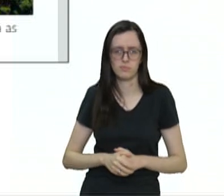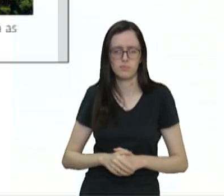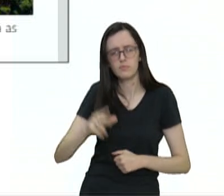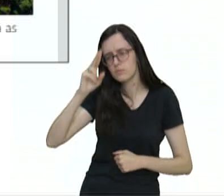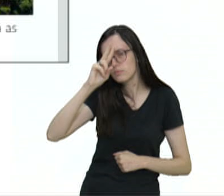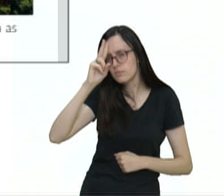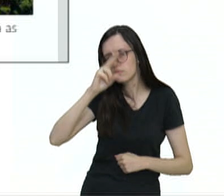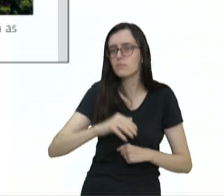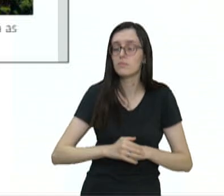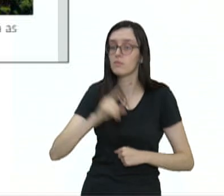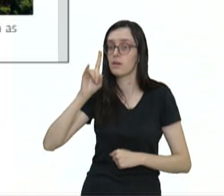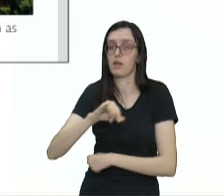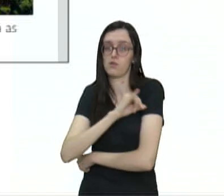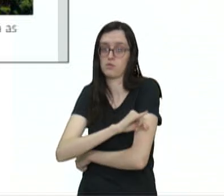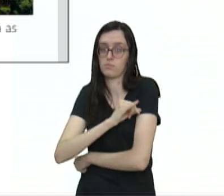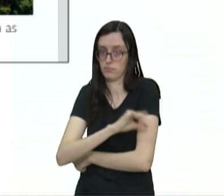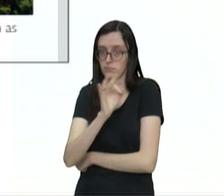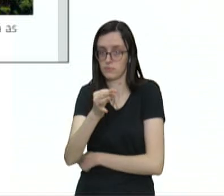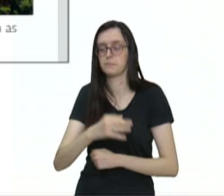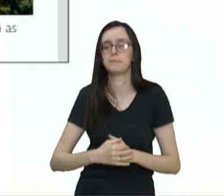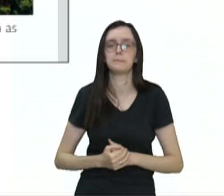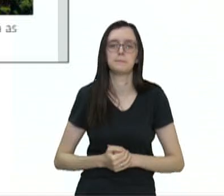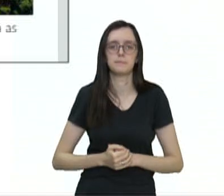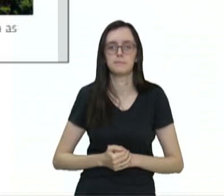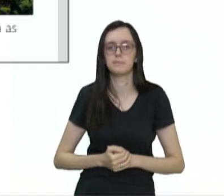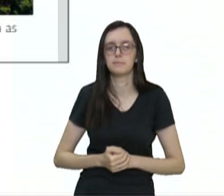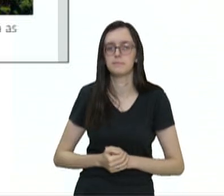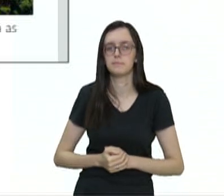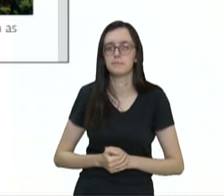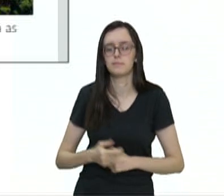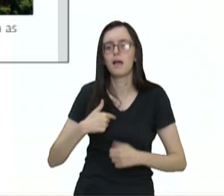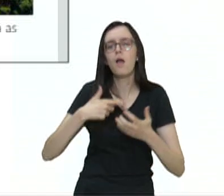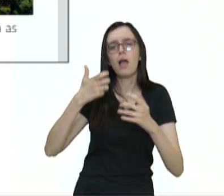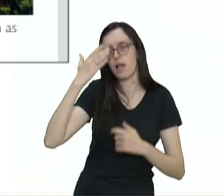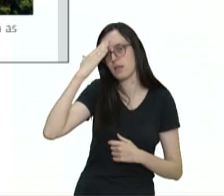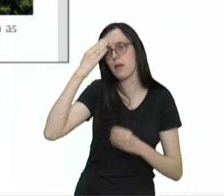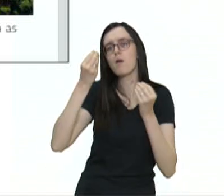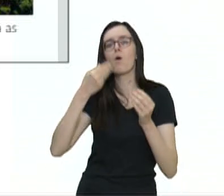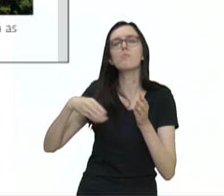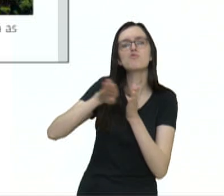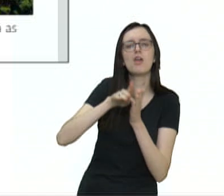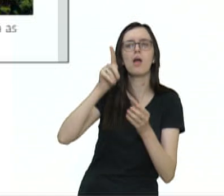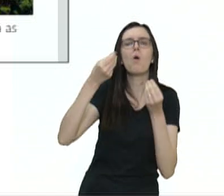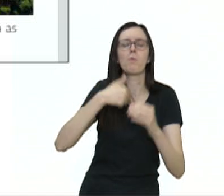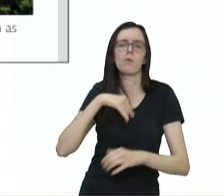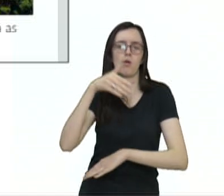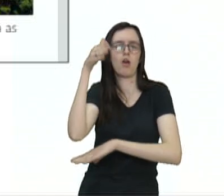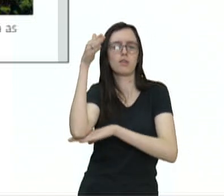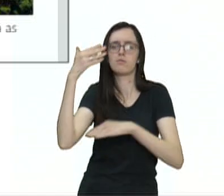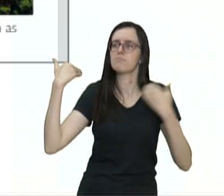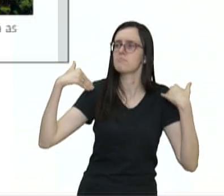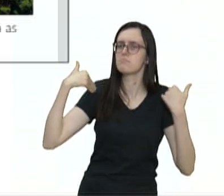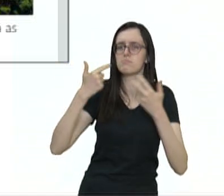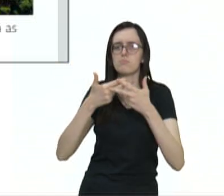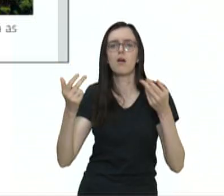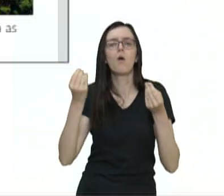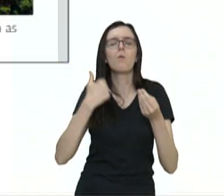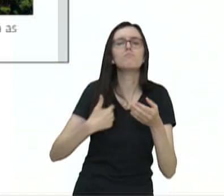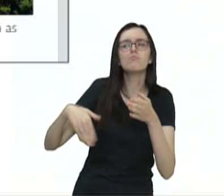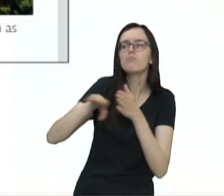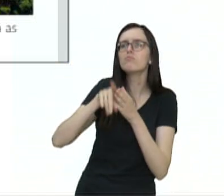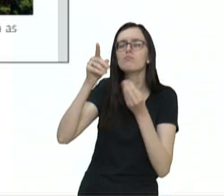Lembram? Fica lá no Rio de Janeiro, certo? Então vamos lá. Eu quero saber como é que eu chego até lá. Eu tô lá no meu hotel, tô passeando, como é que eu consigo ir